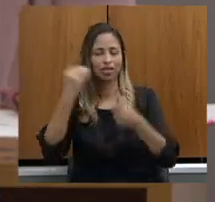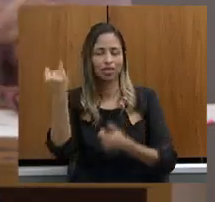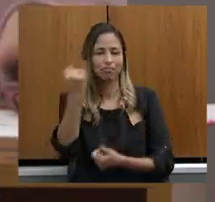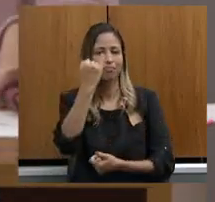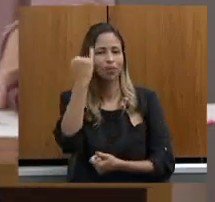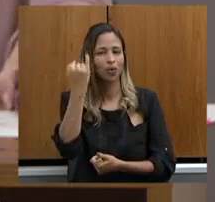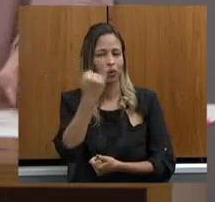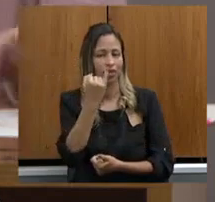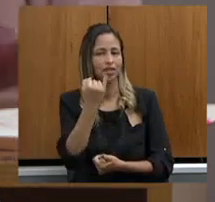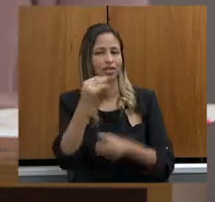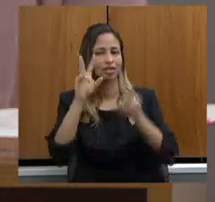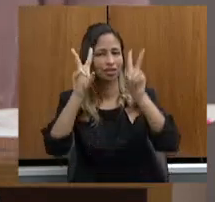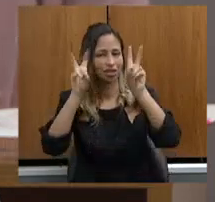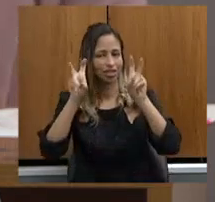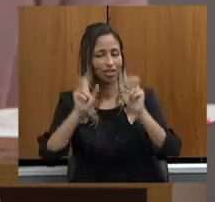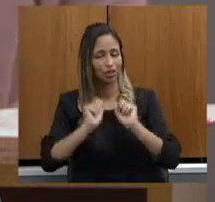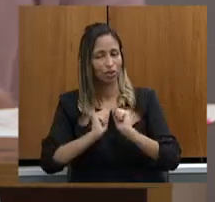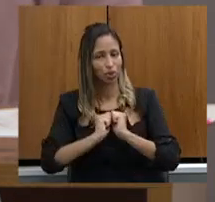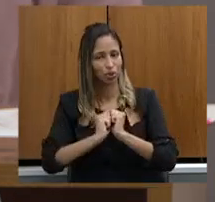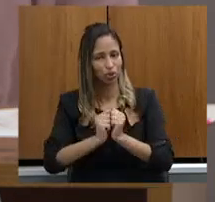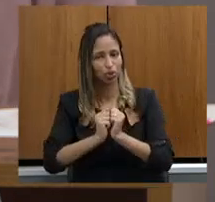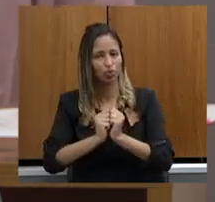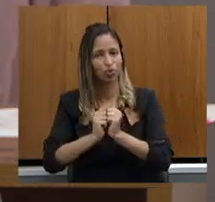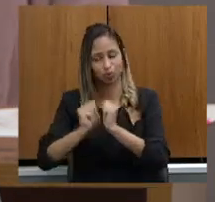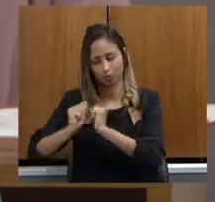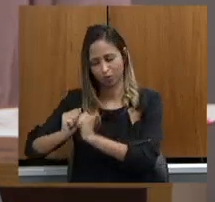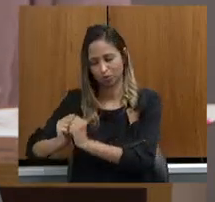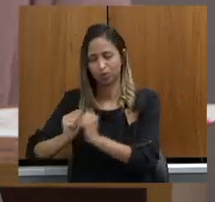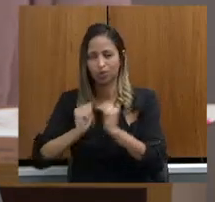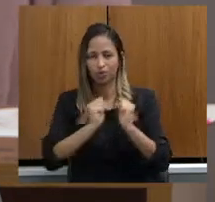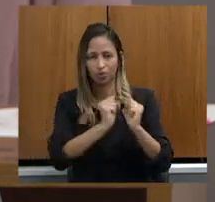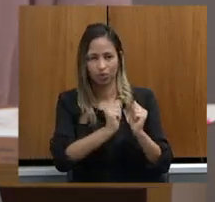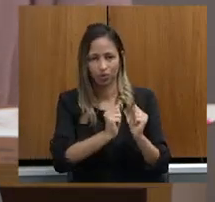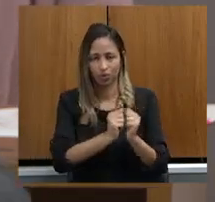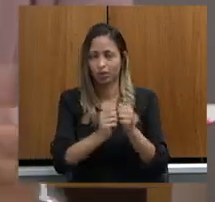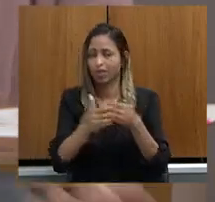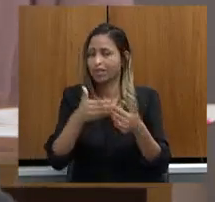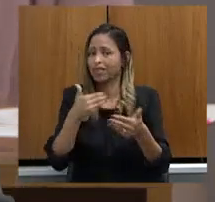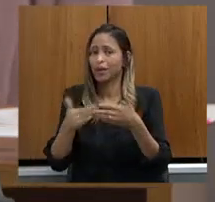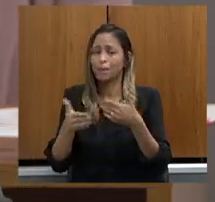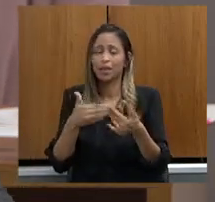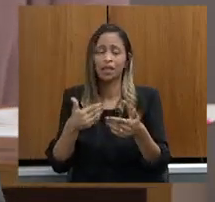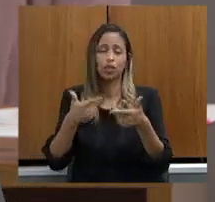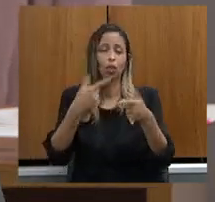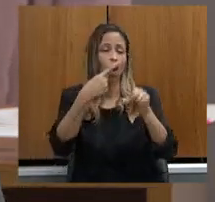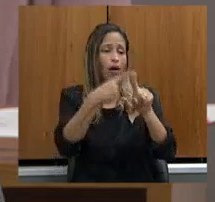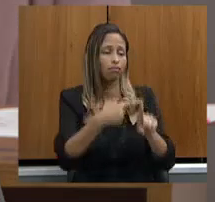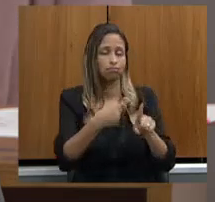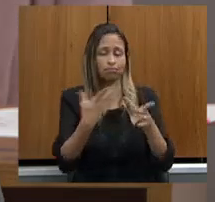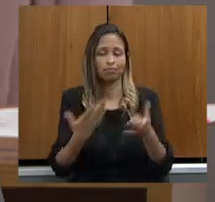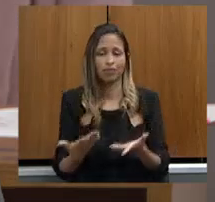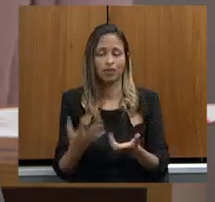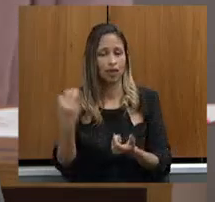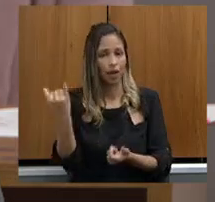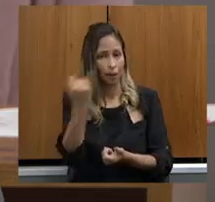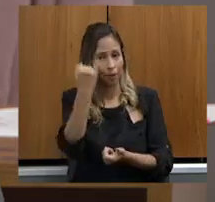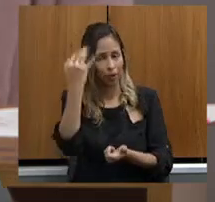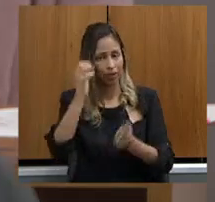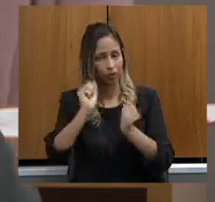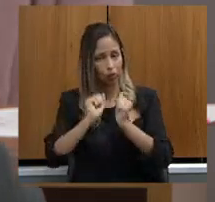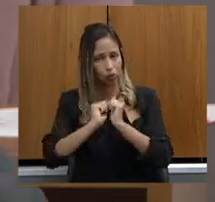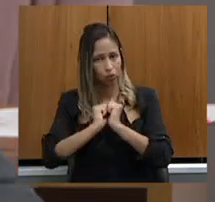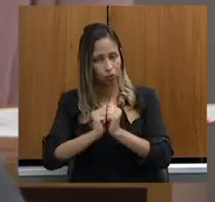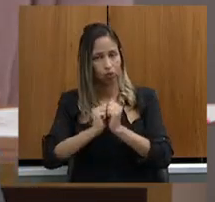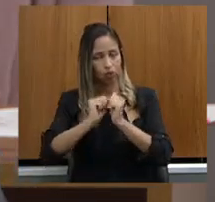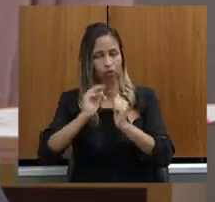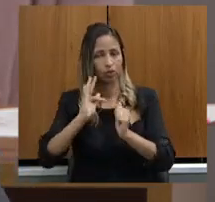a gente estar ao lado de quem está do nosso lado independente do campo de batalha né é importante sempre estarmos